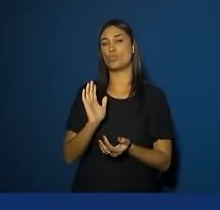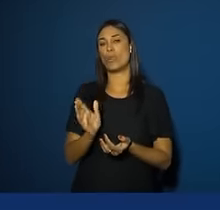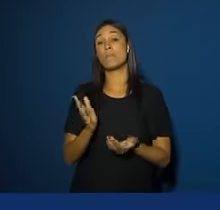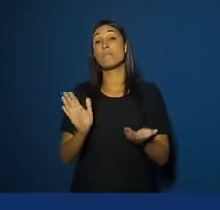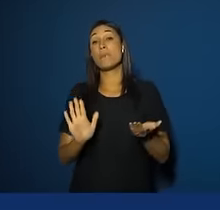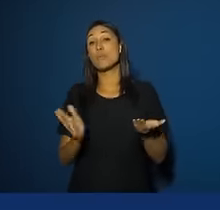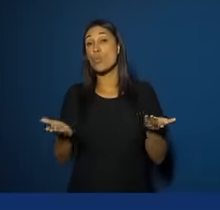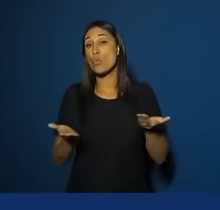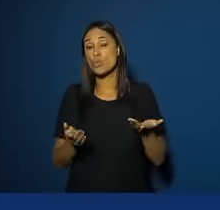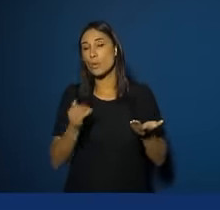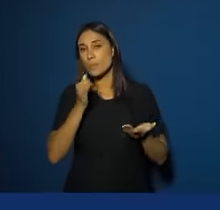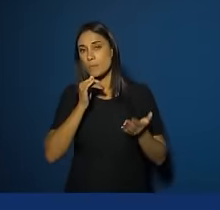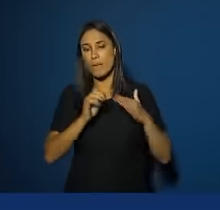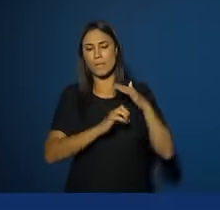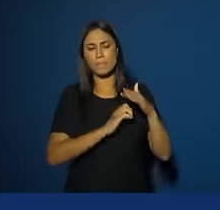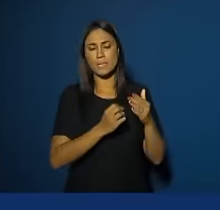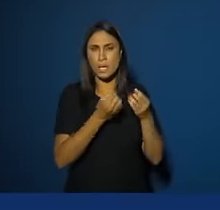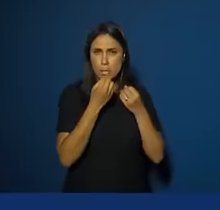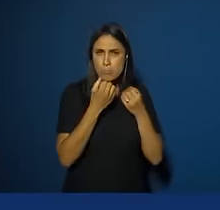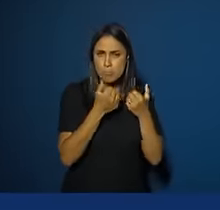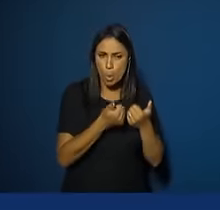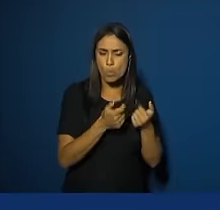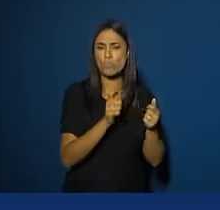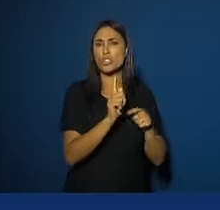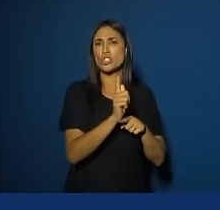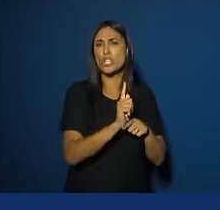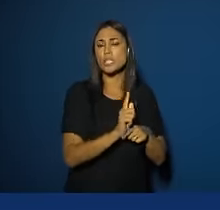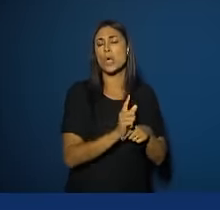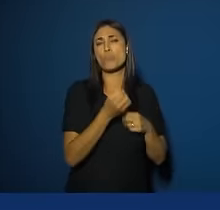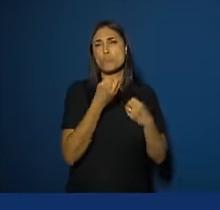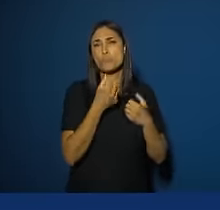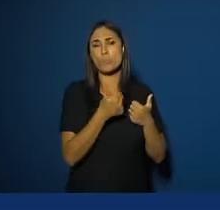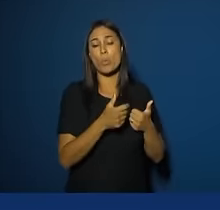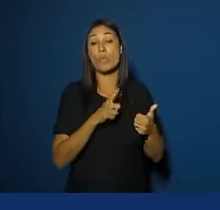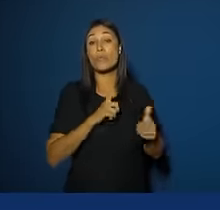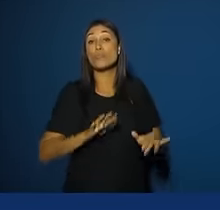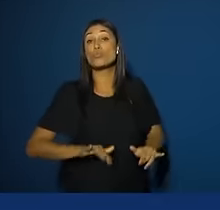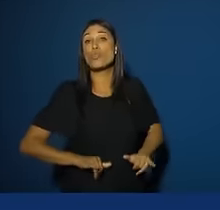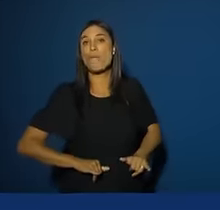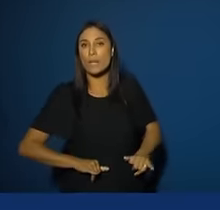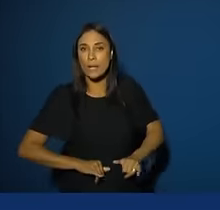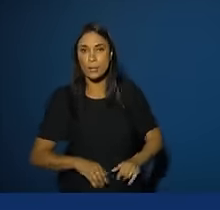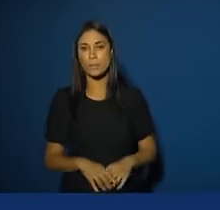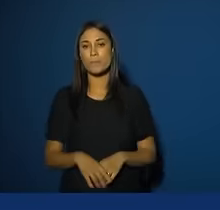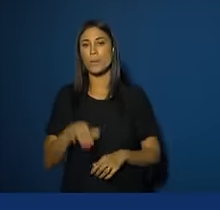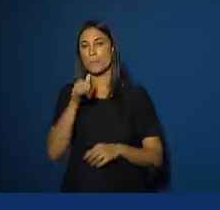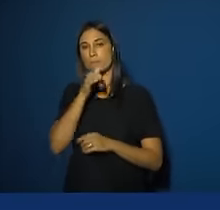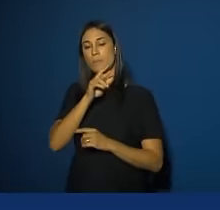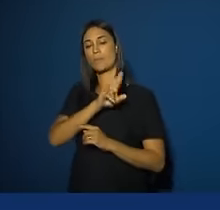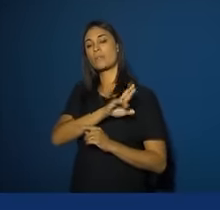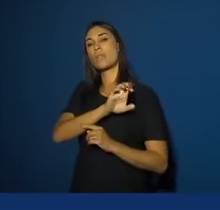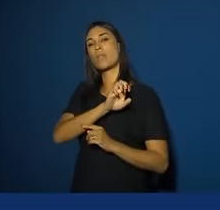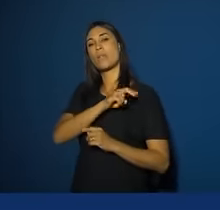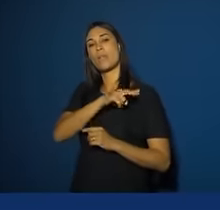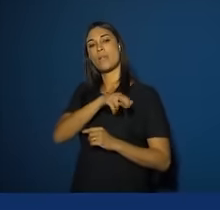por exemplo, mesmo empresas muito boas, muito bem geridas, têm sofrido com essas ameaças. Renner, que foi uma